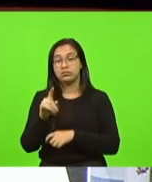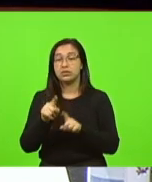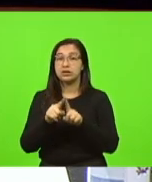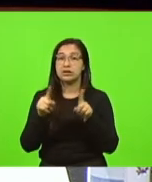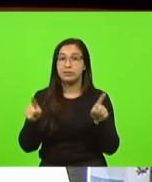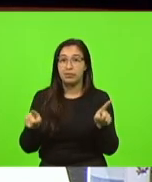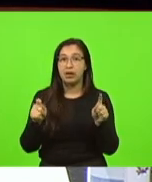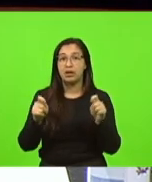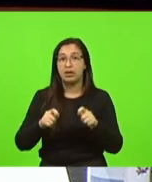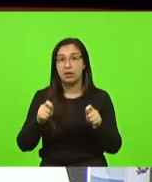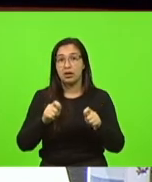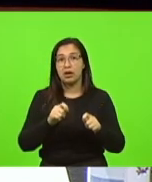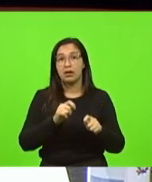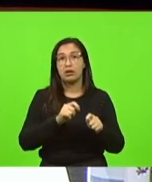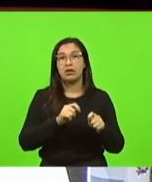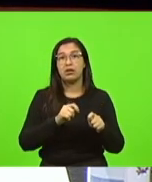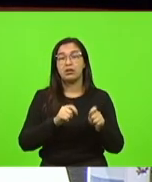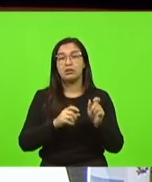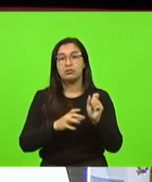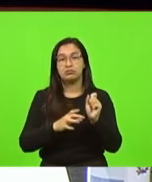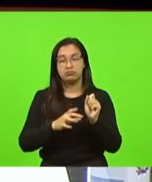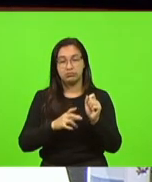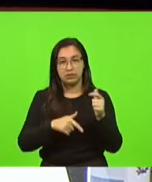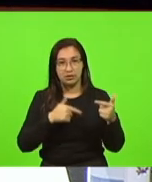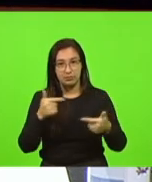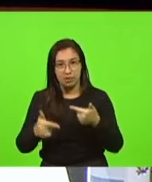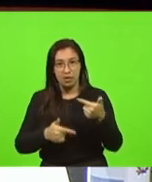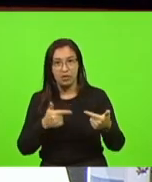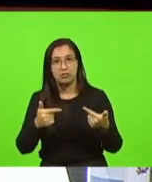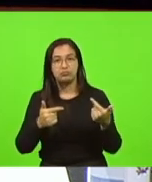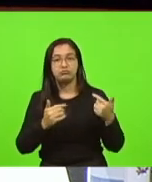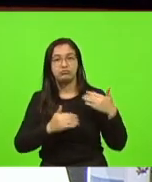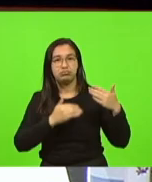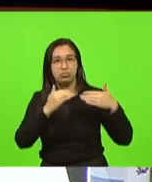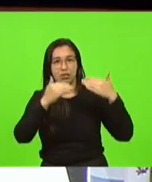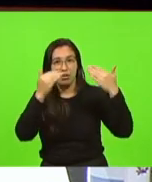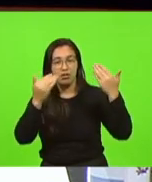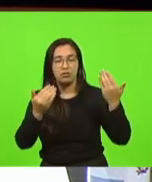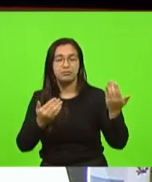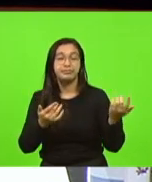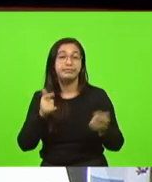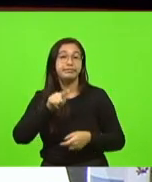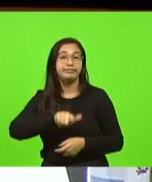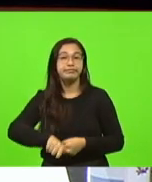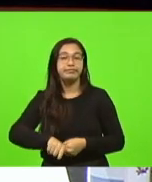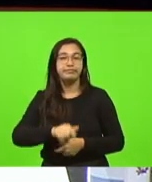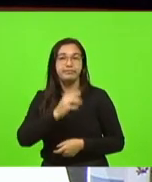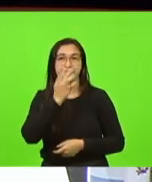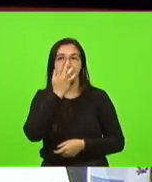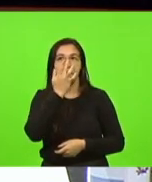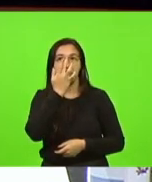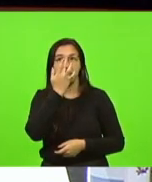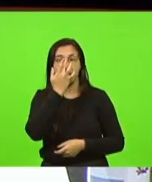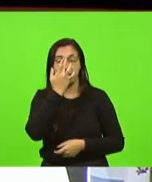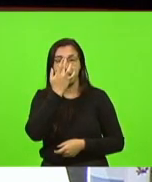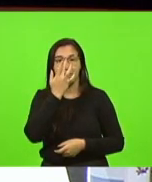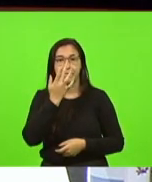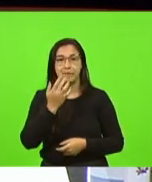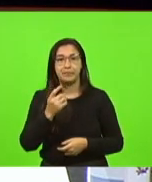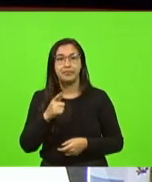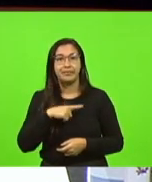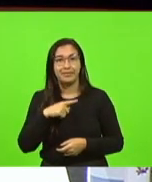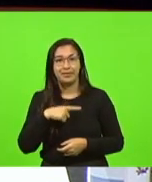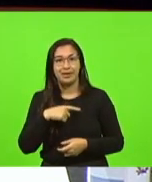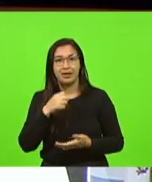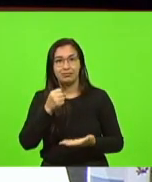empregos, que garante desenvolvimento, e que também a questão da